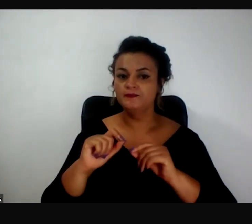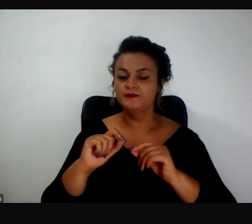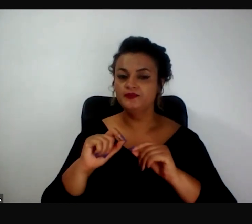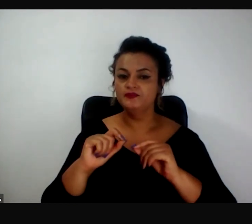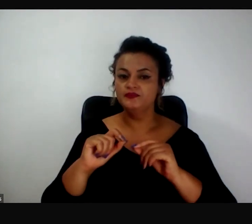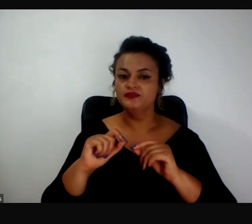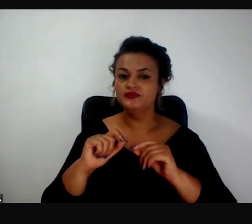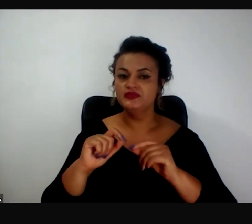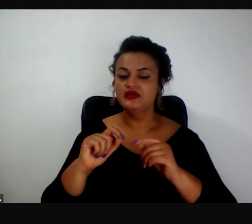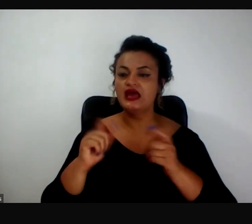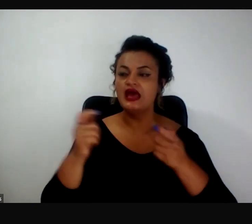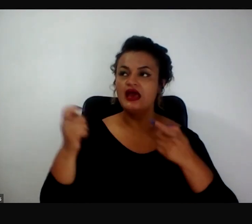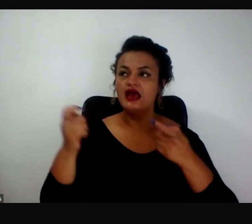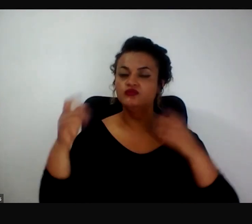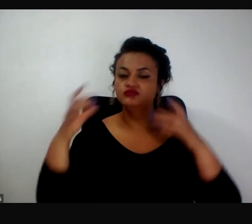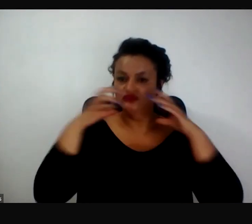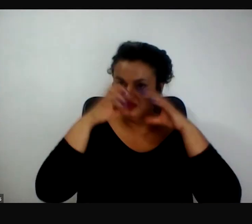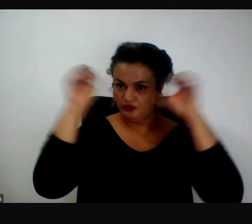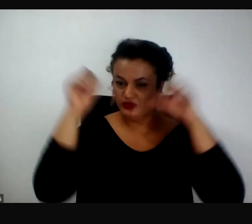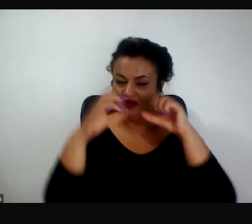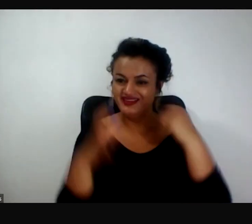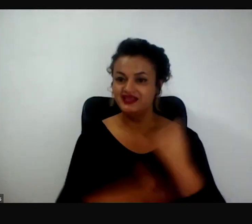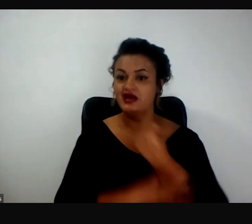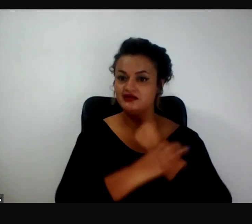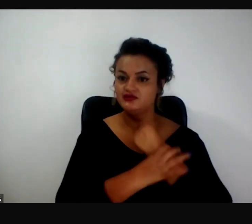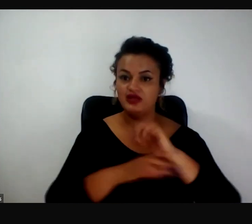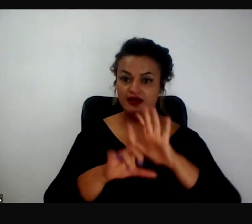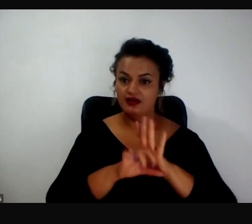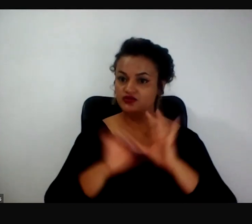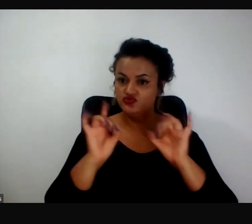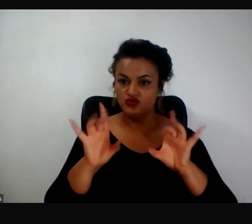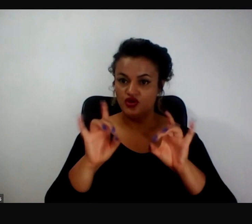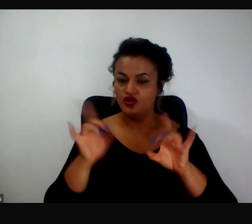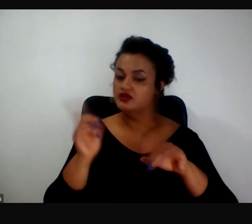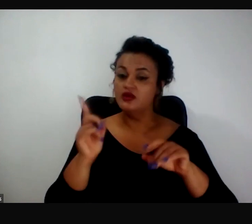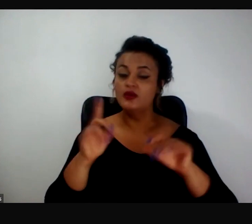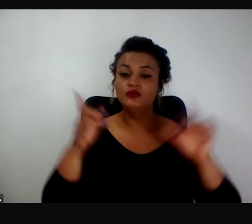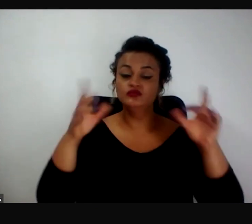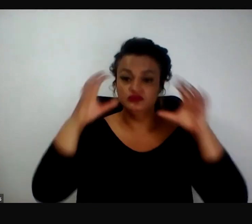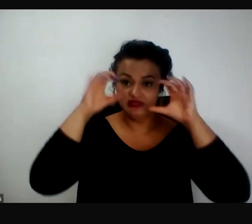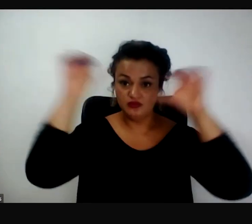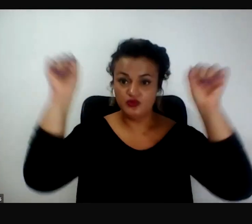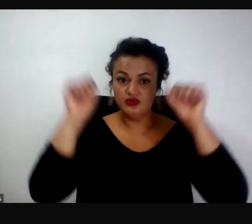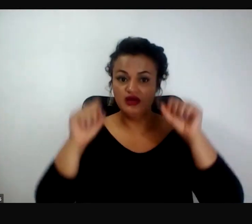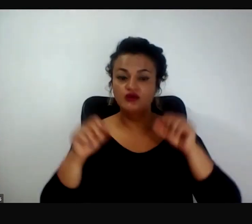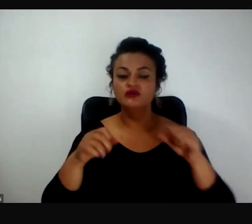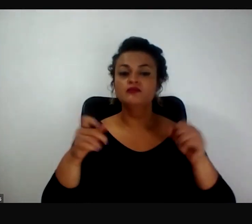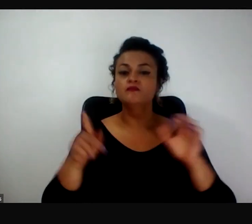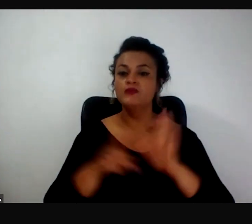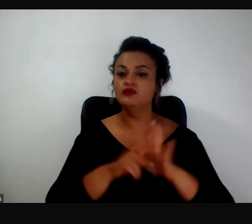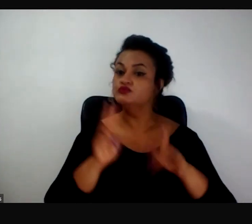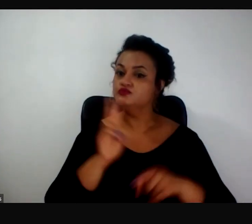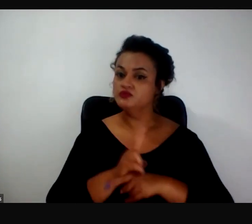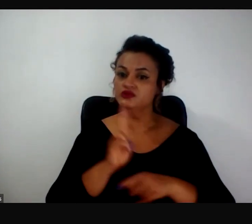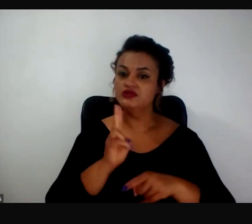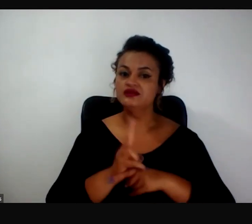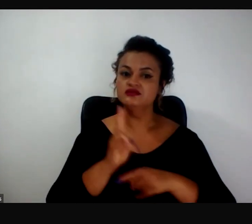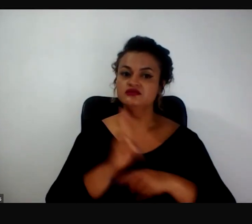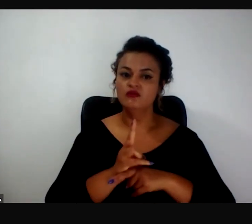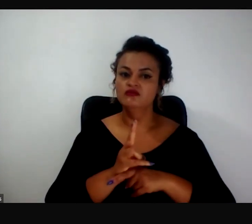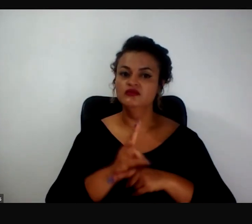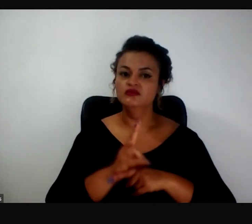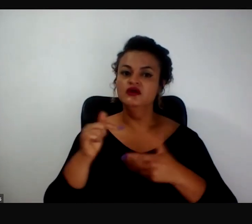de garantia da legislação, também era um tribunal de proteção das